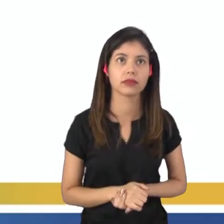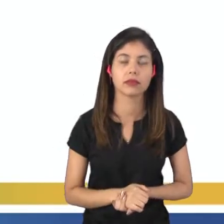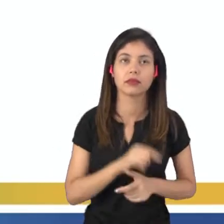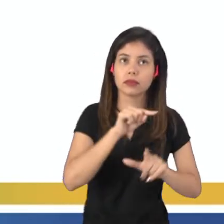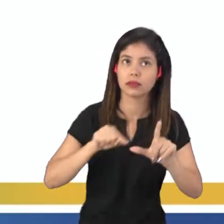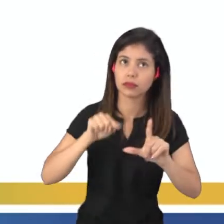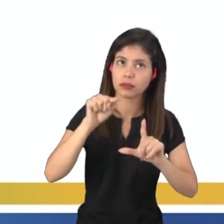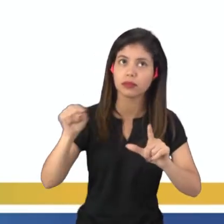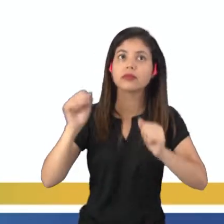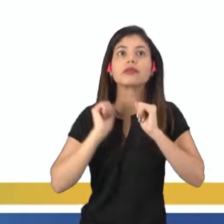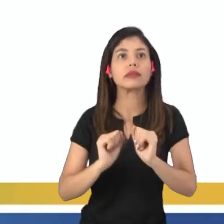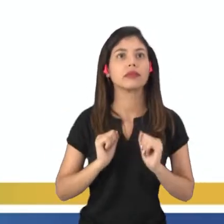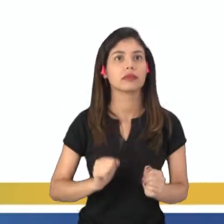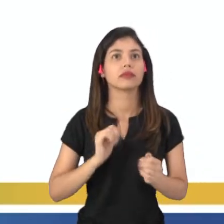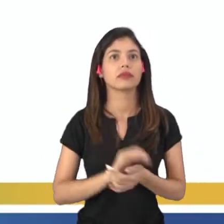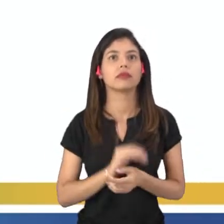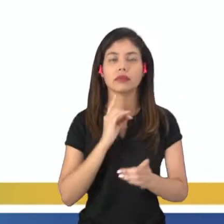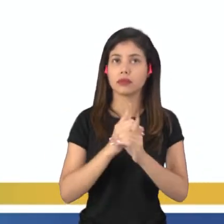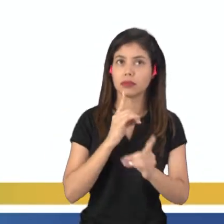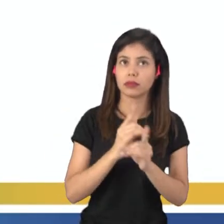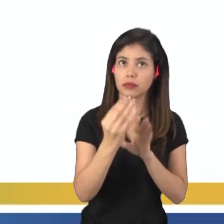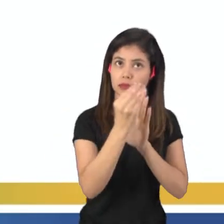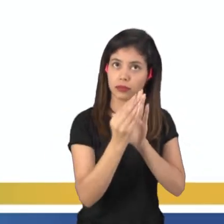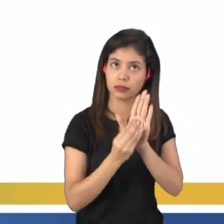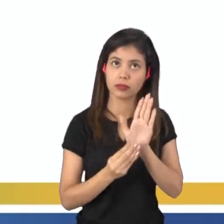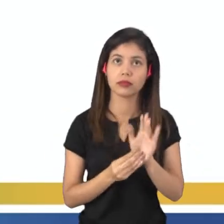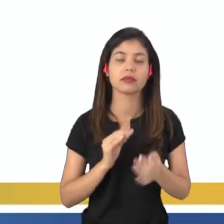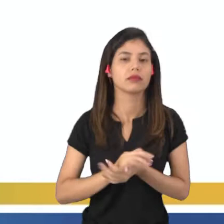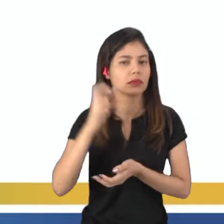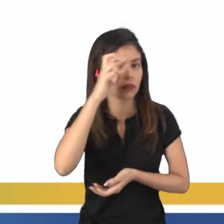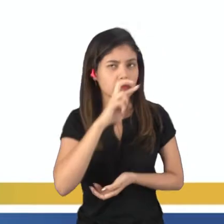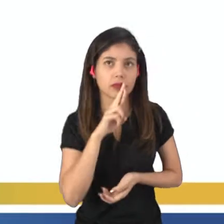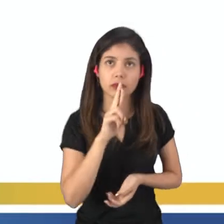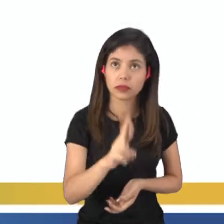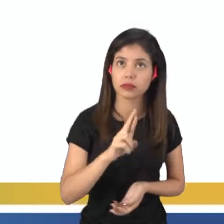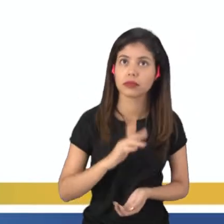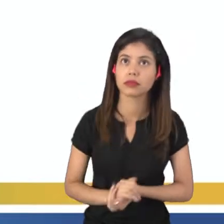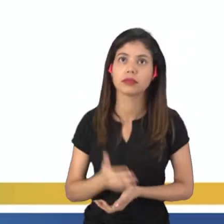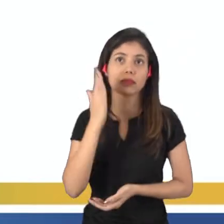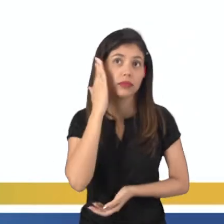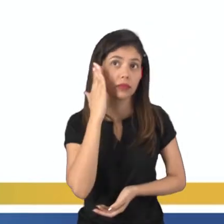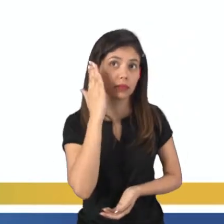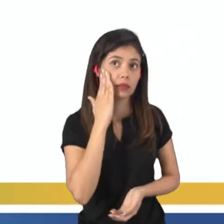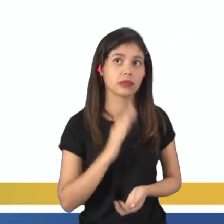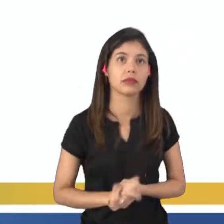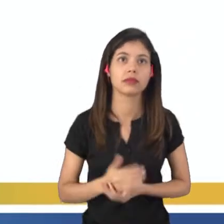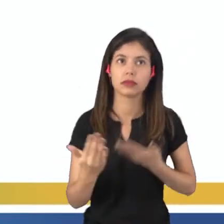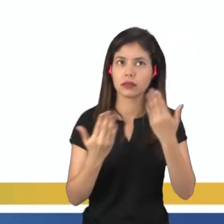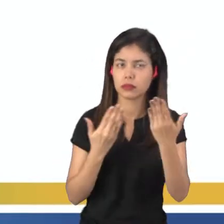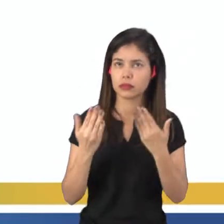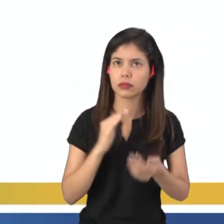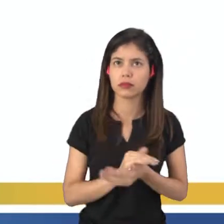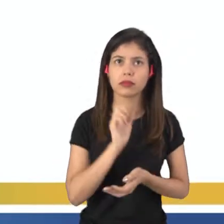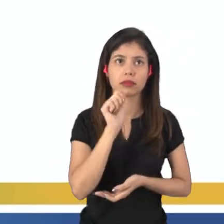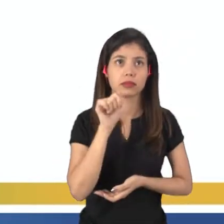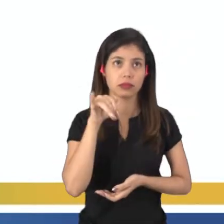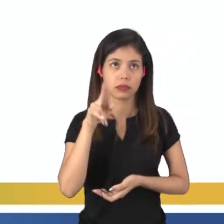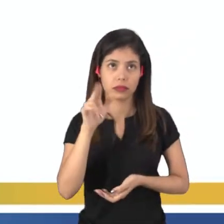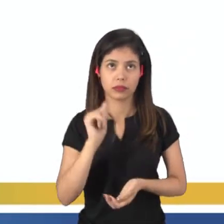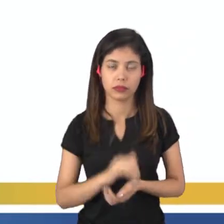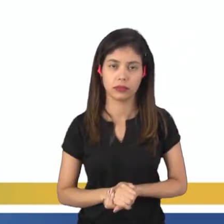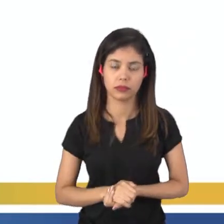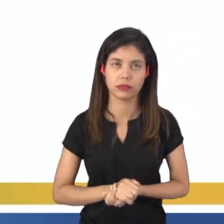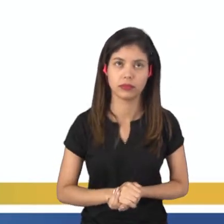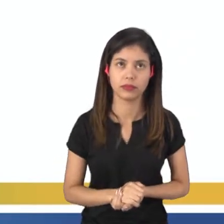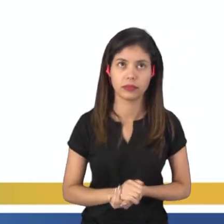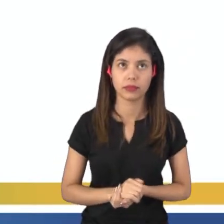conjunto. Então, gráficos eles ajudam a identificar padrões, verificar resultados, comparar medidas também de forma